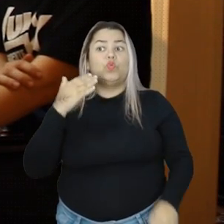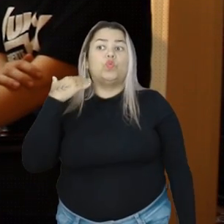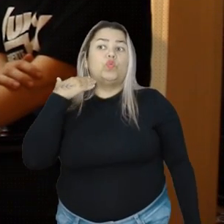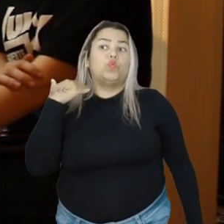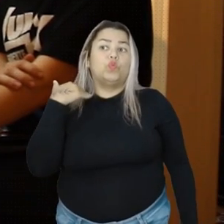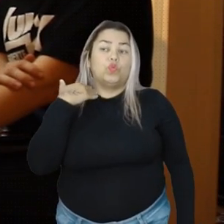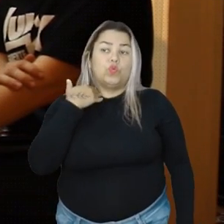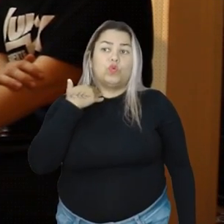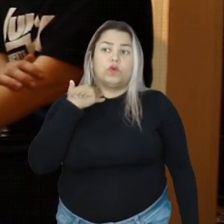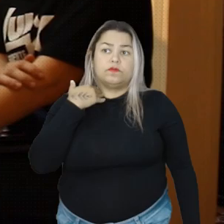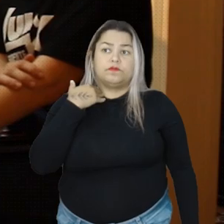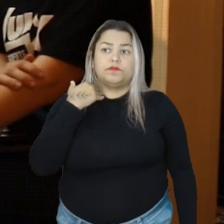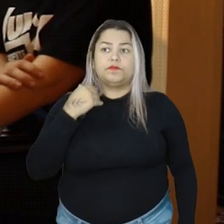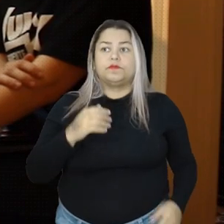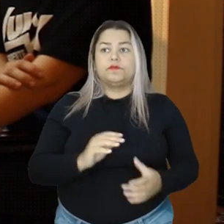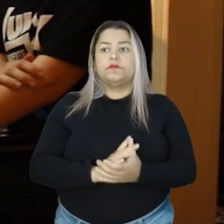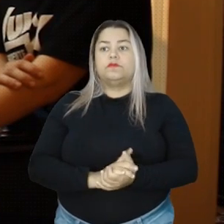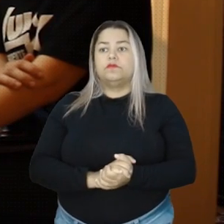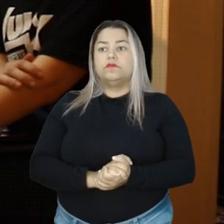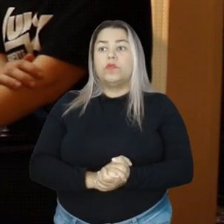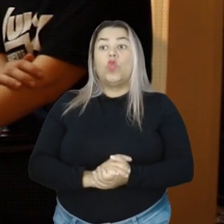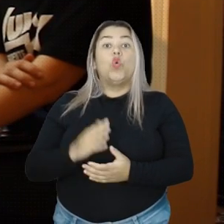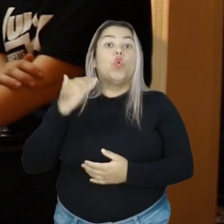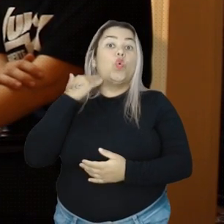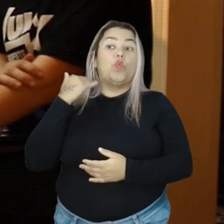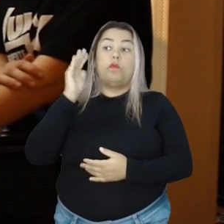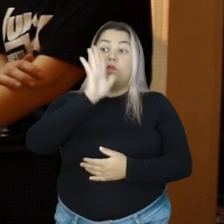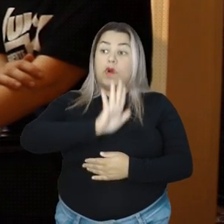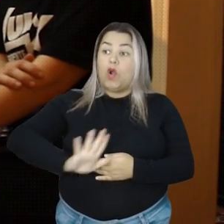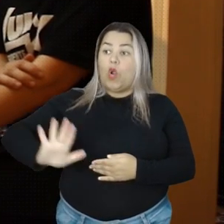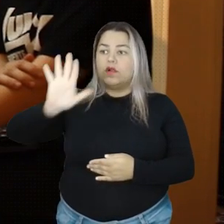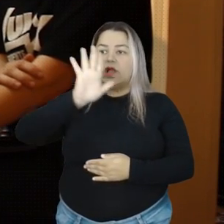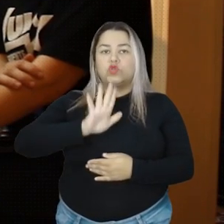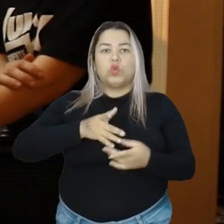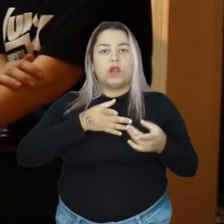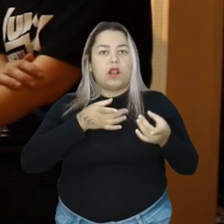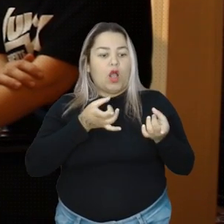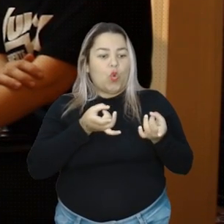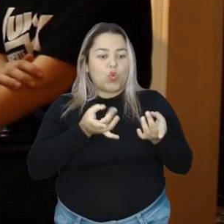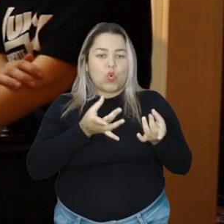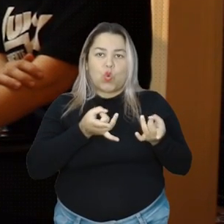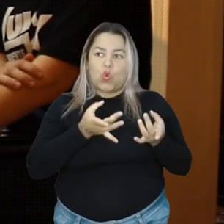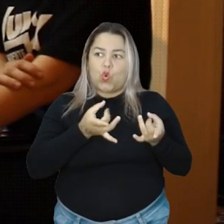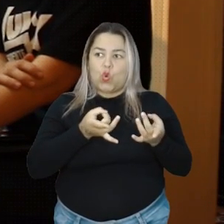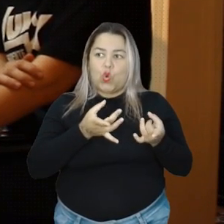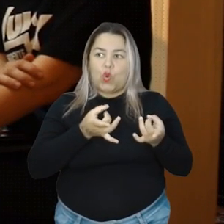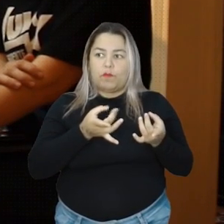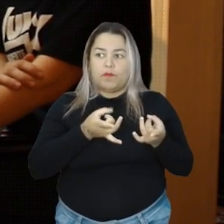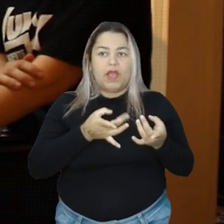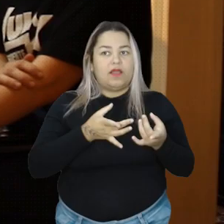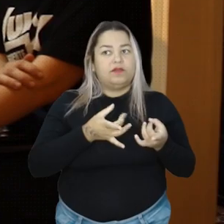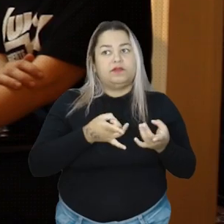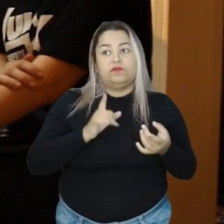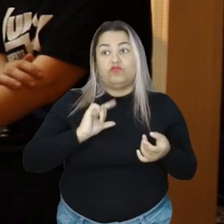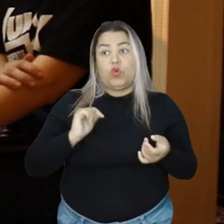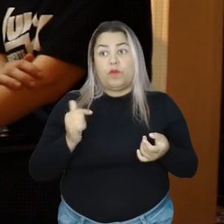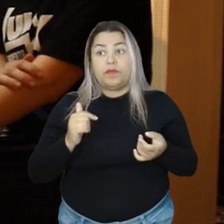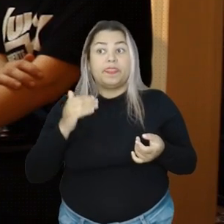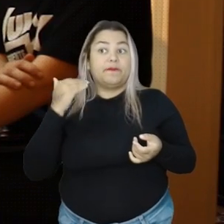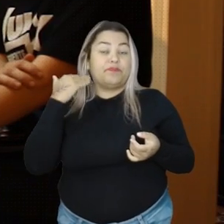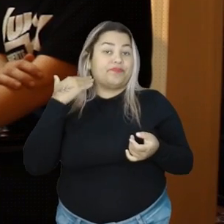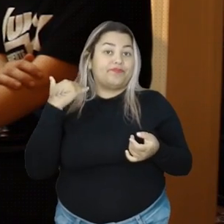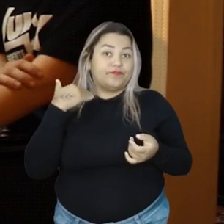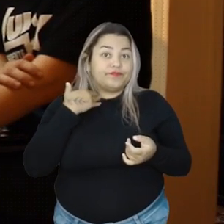Banco da Província, né, e o Banco Nacional do Comércio. Né. Ser bancário naquela época era